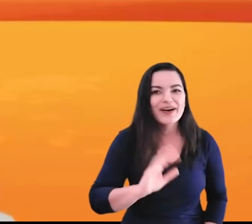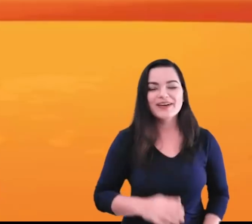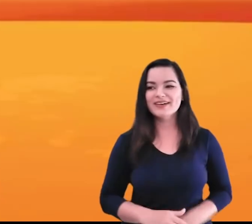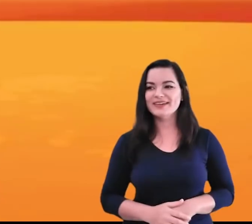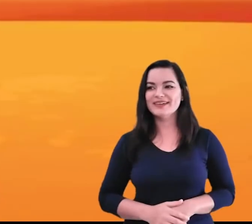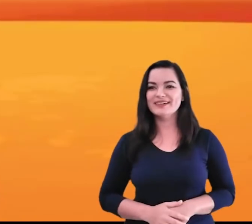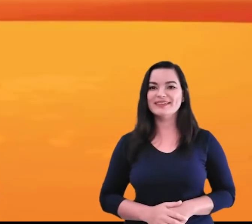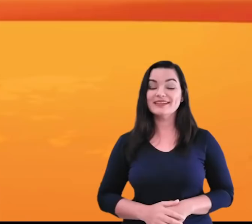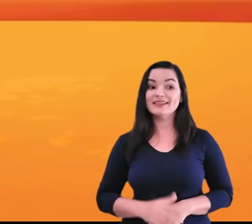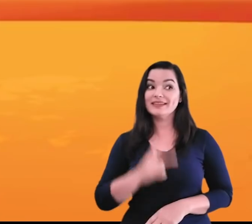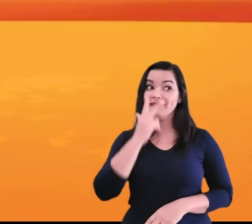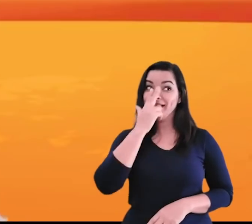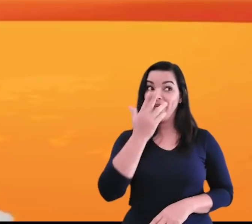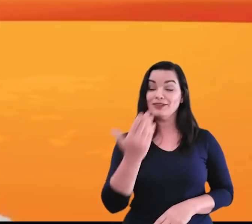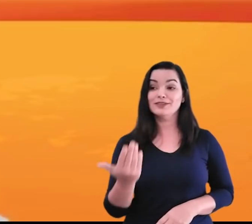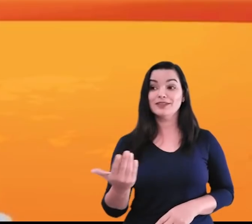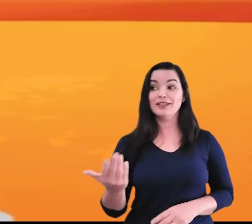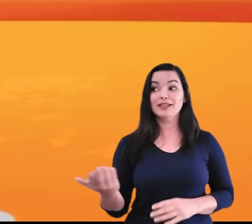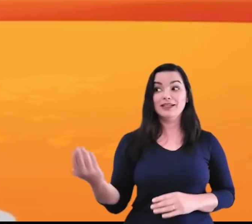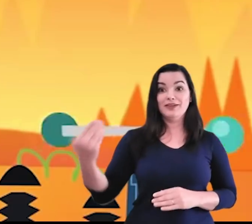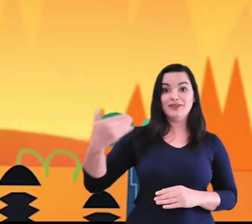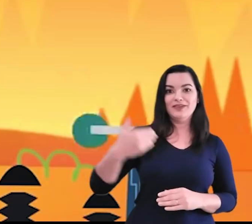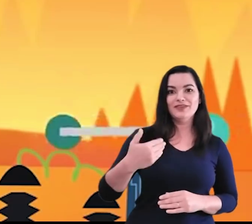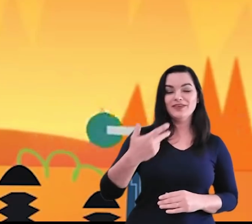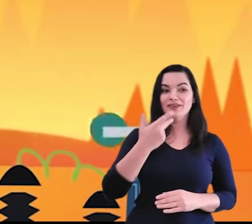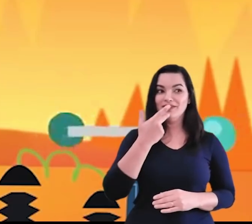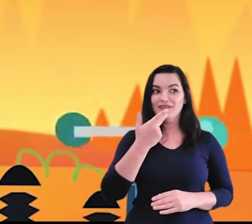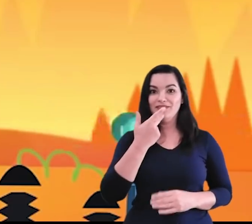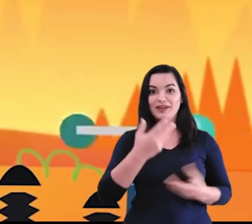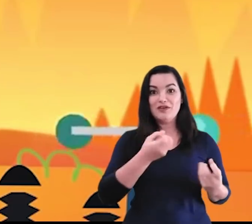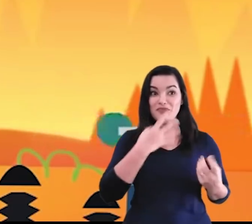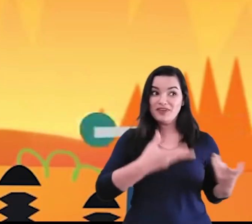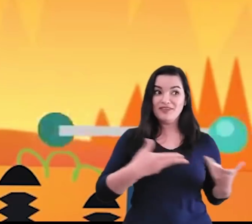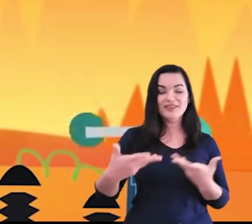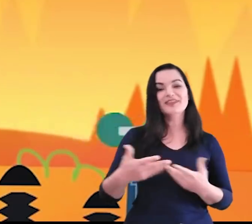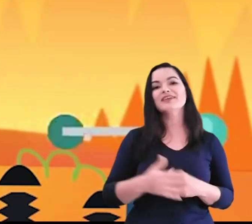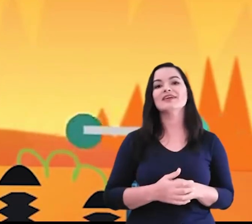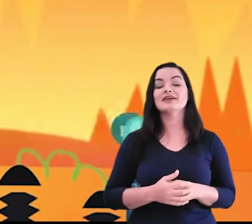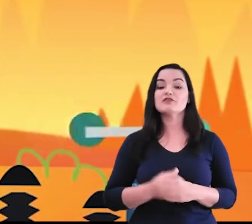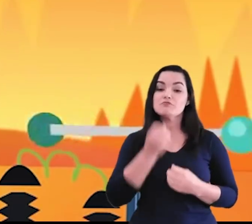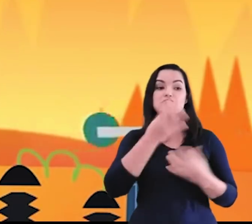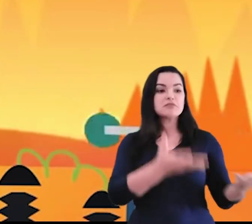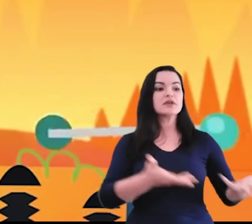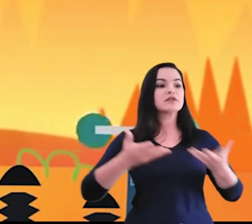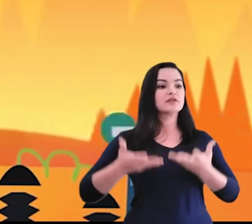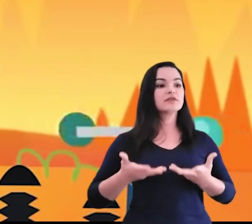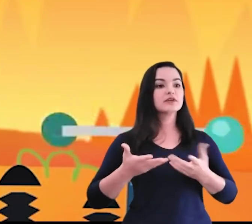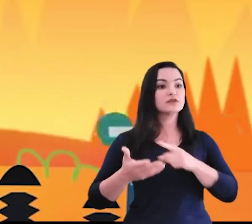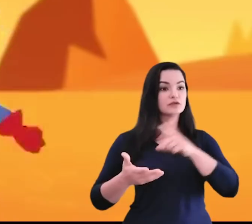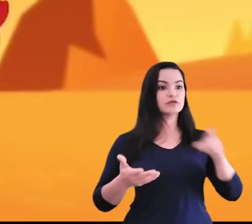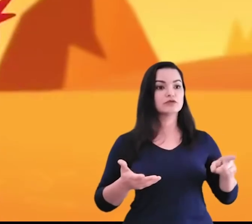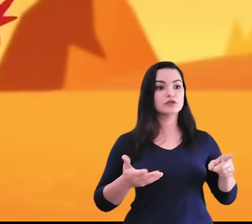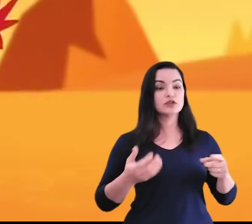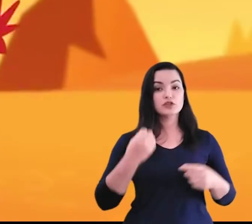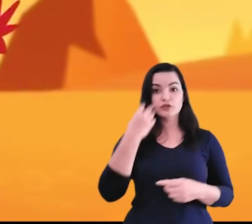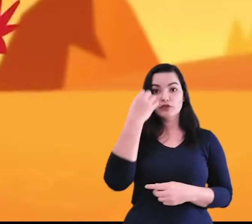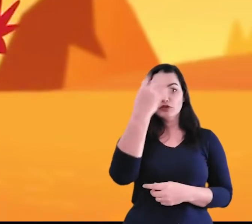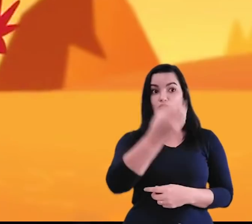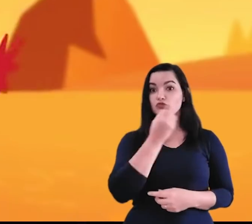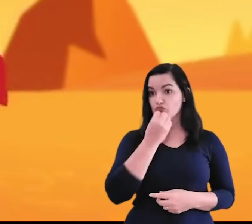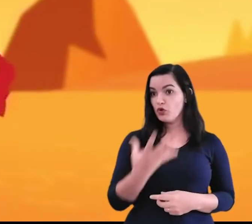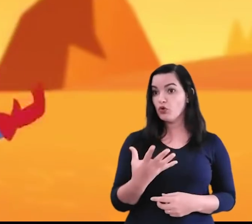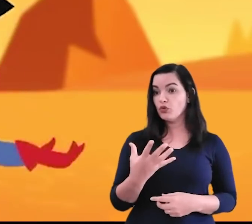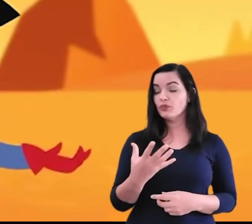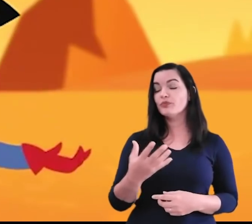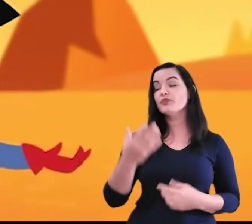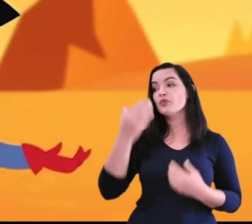Acho que ele veio pescar peixe marciano. Bem-vindos, amigos exploradores. Fizeram boa viagem? Fizemos sim!